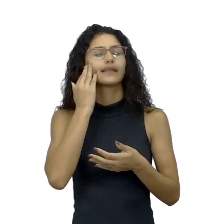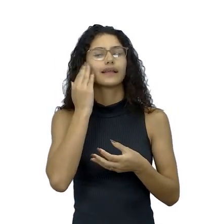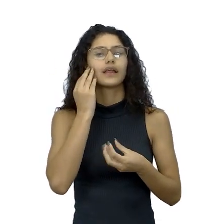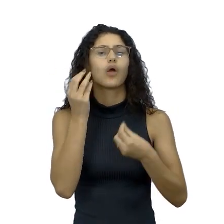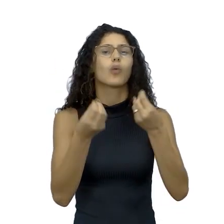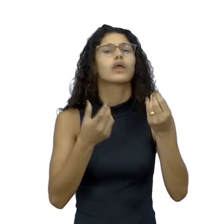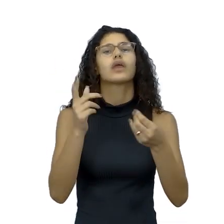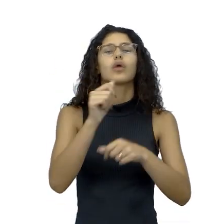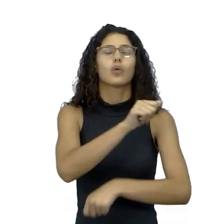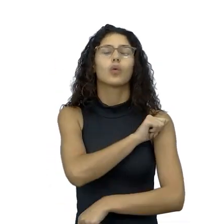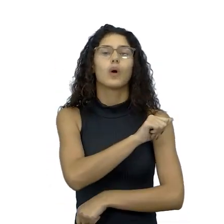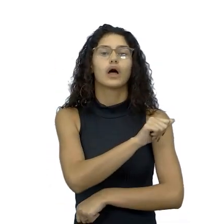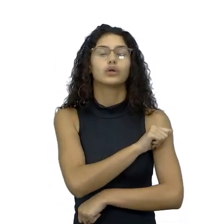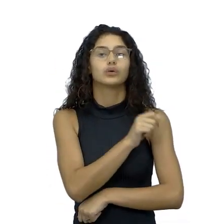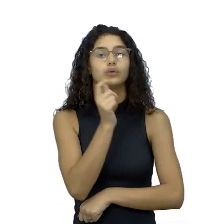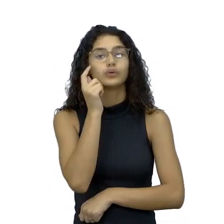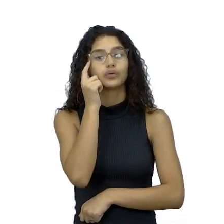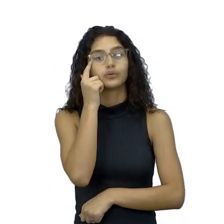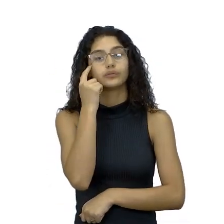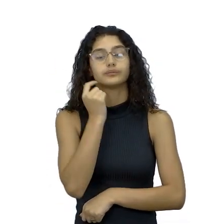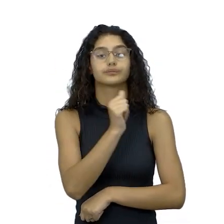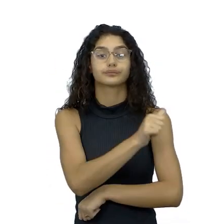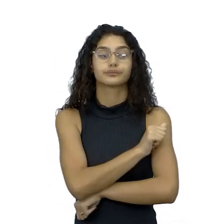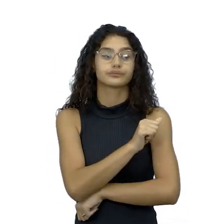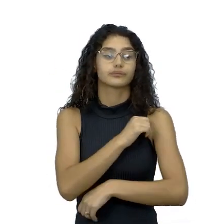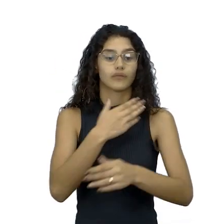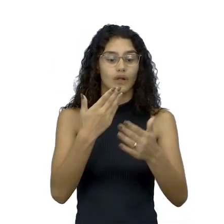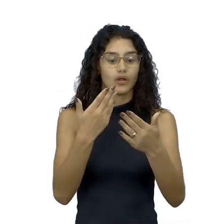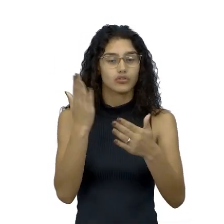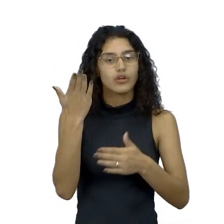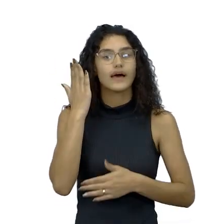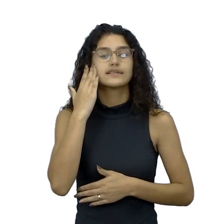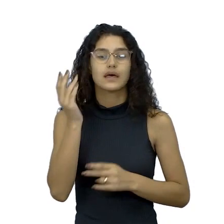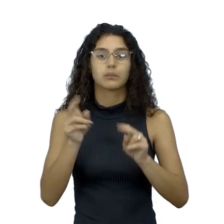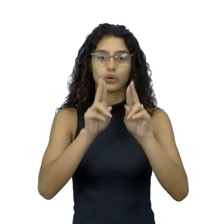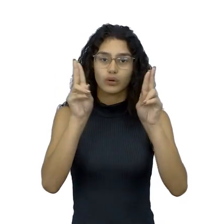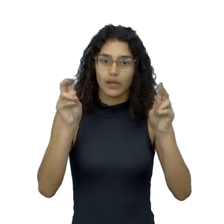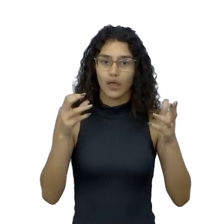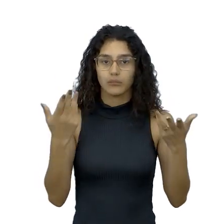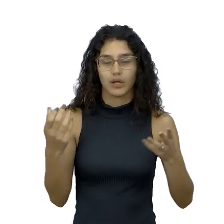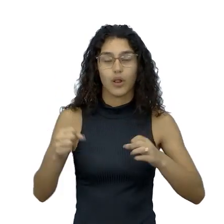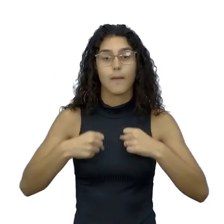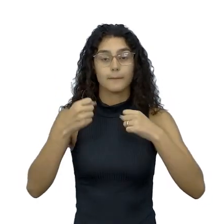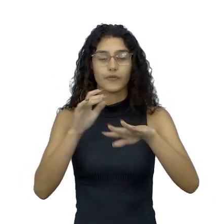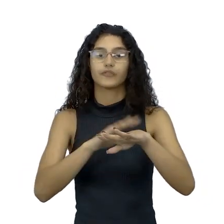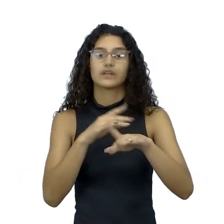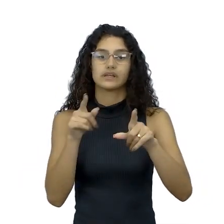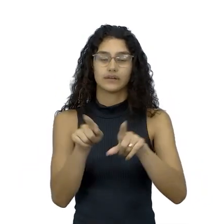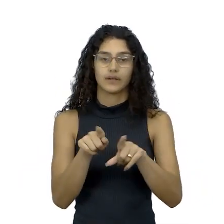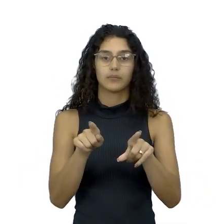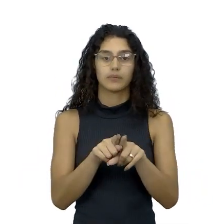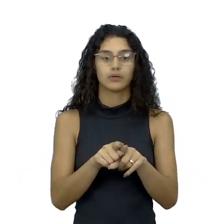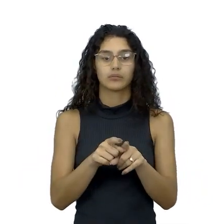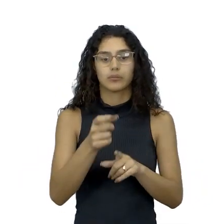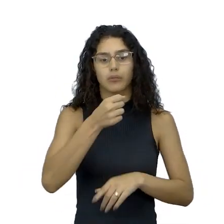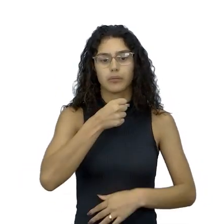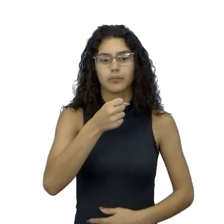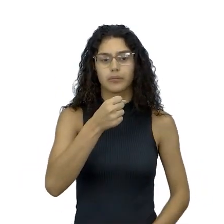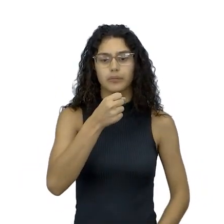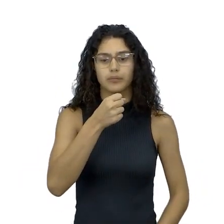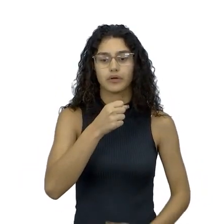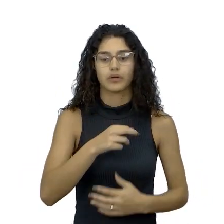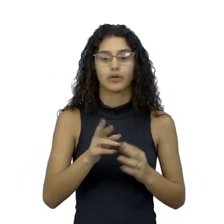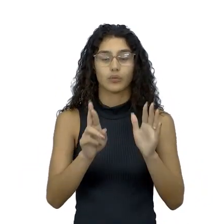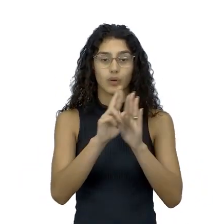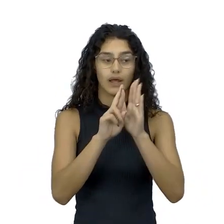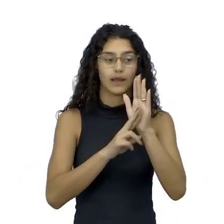que esses alunos, né, estudantes já sabem sobre essa temática. Então, podemos fazer isso através de uma narrativa, através de um relato